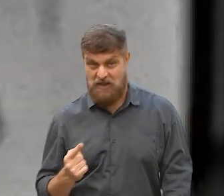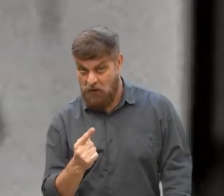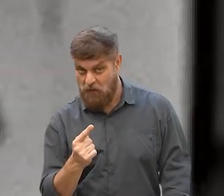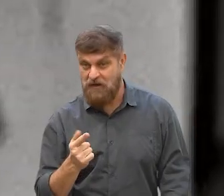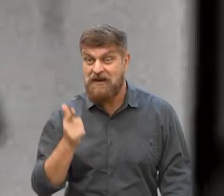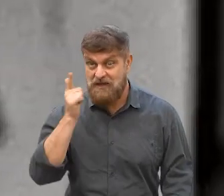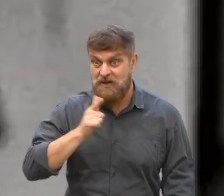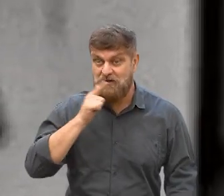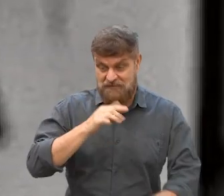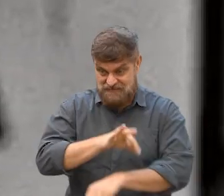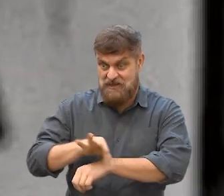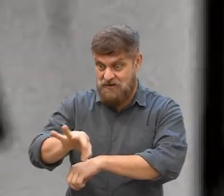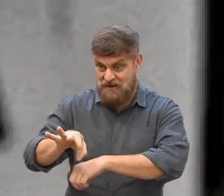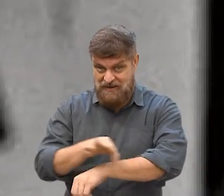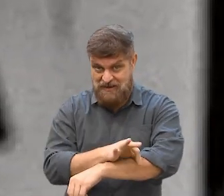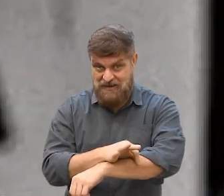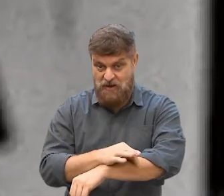Veja,